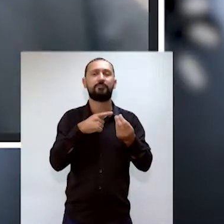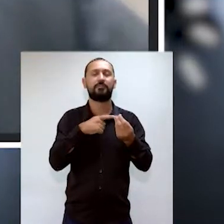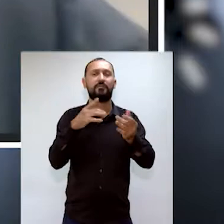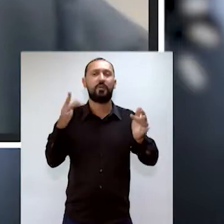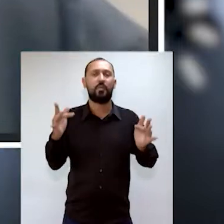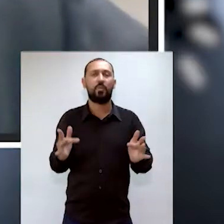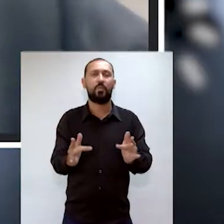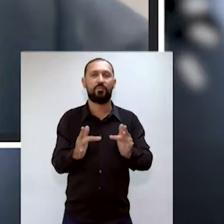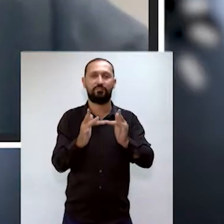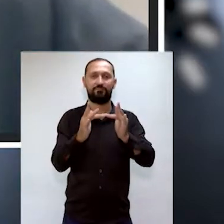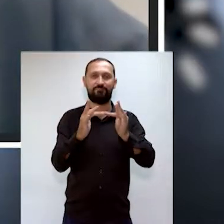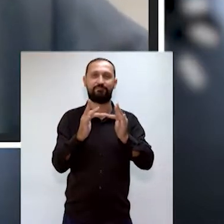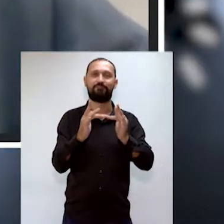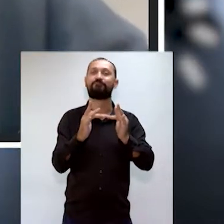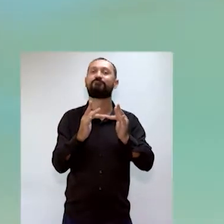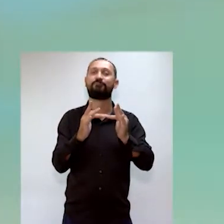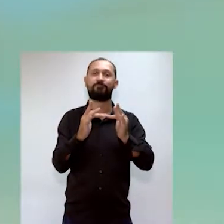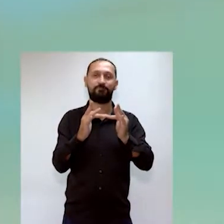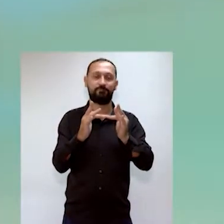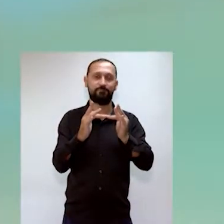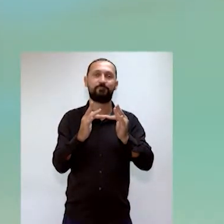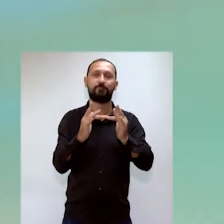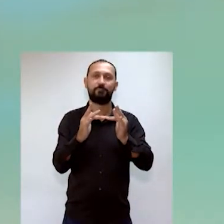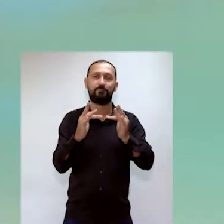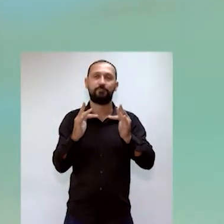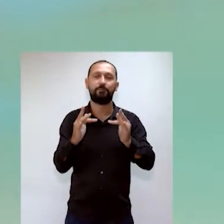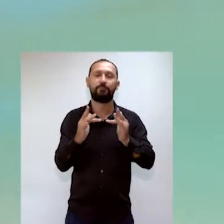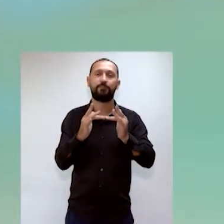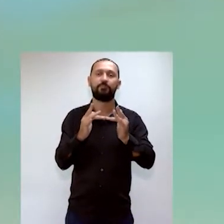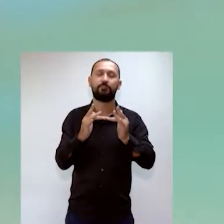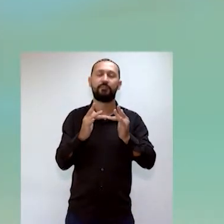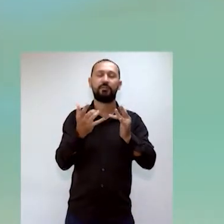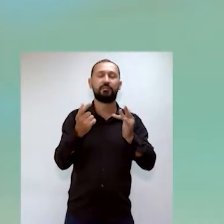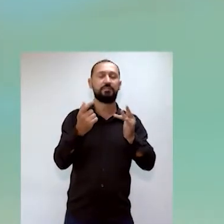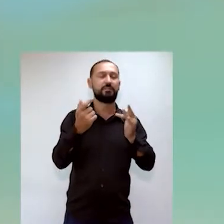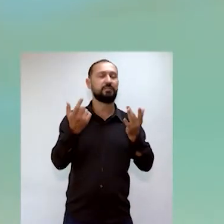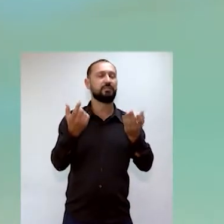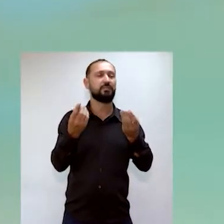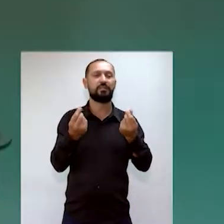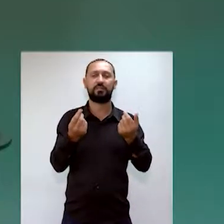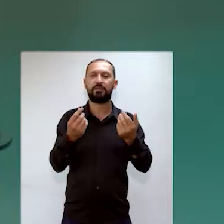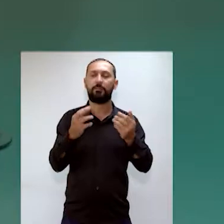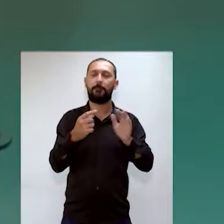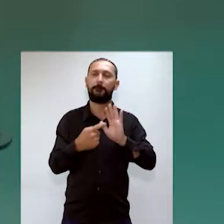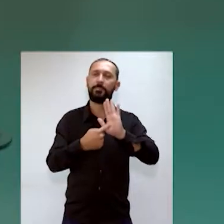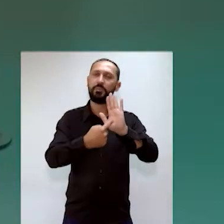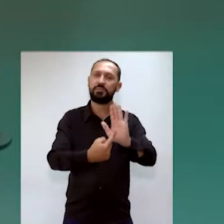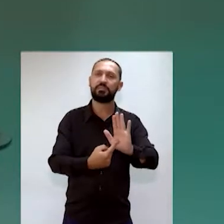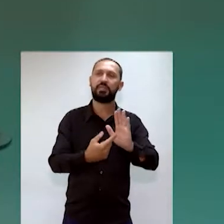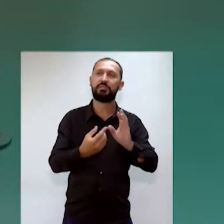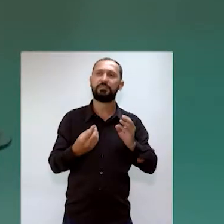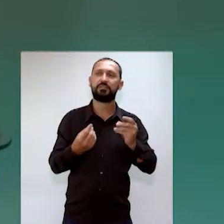algo que tivesse mais contato, né? Algo que tivesse mais precisão